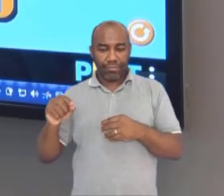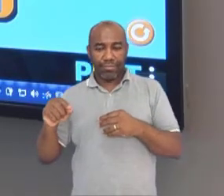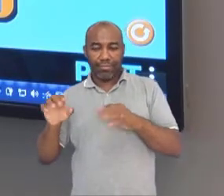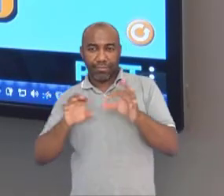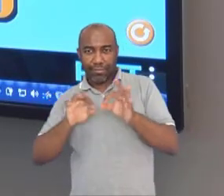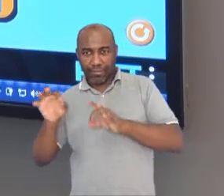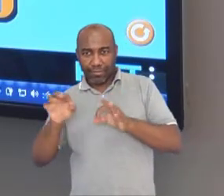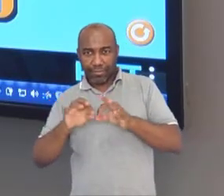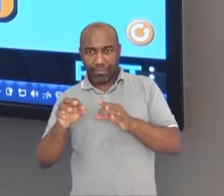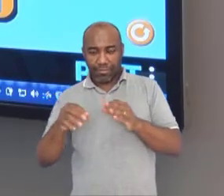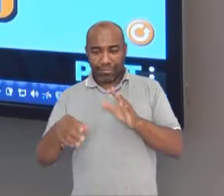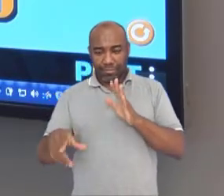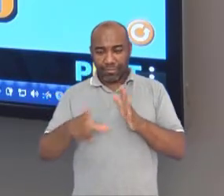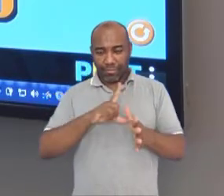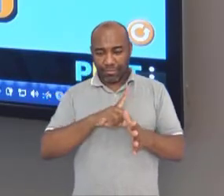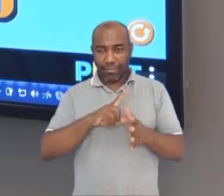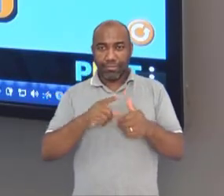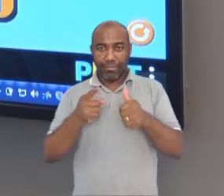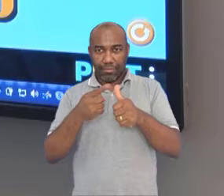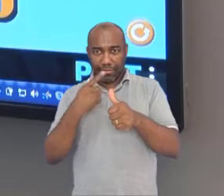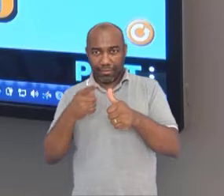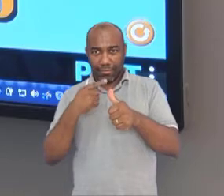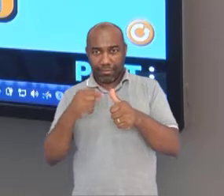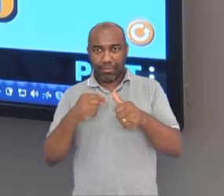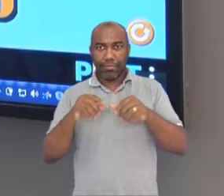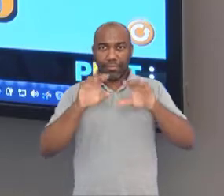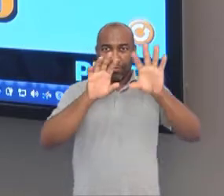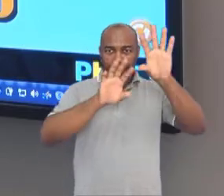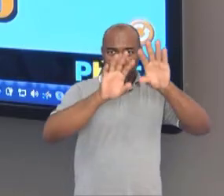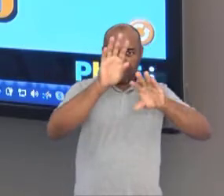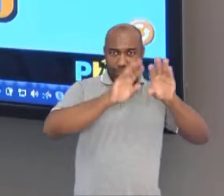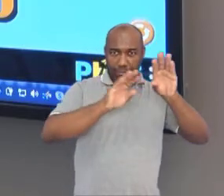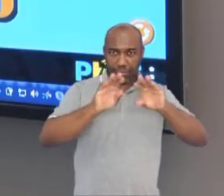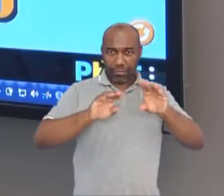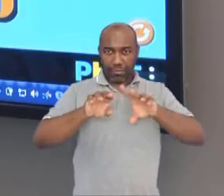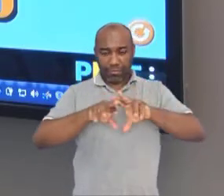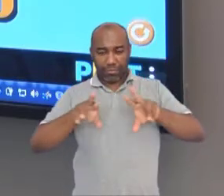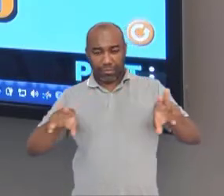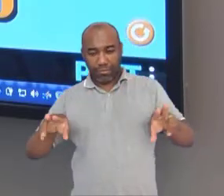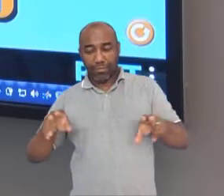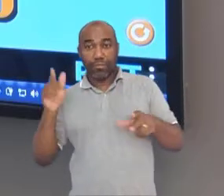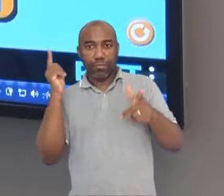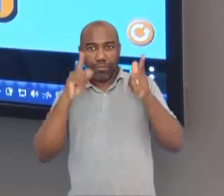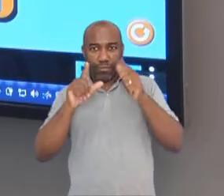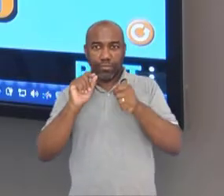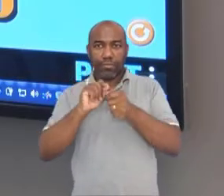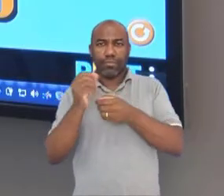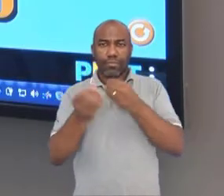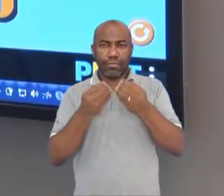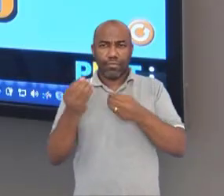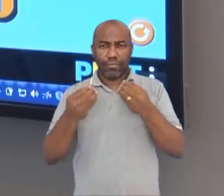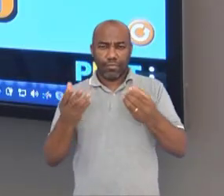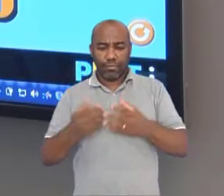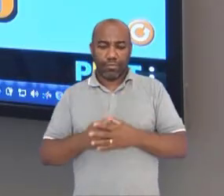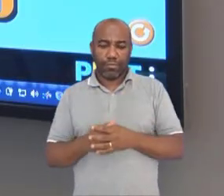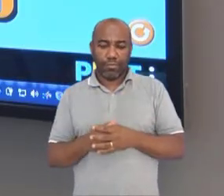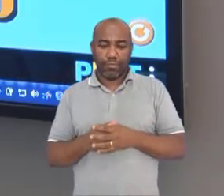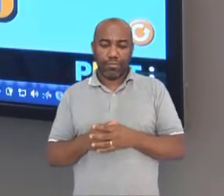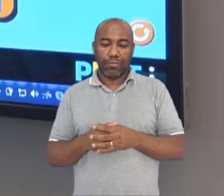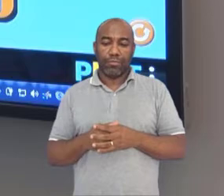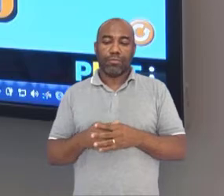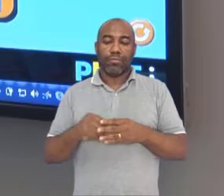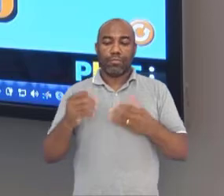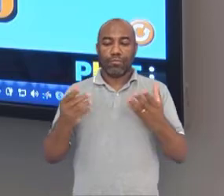uma associação em paralelo, eu vou fazer uma conta diferente com vocês. Eu vou colocar